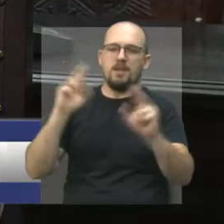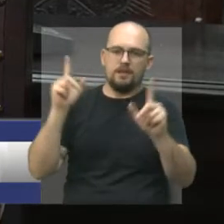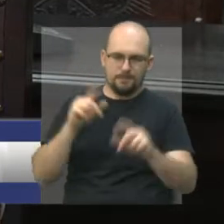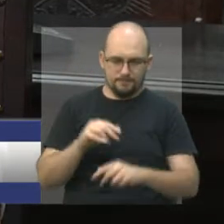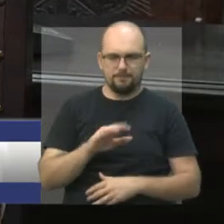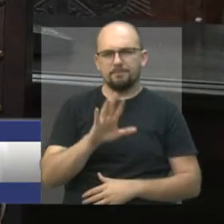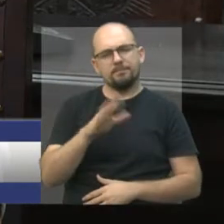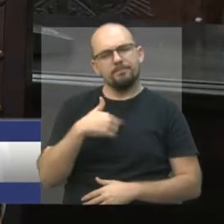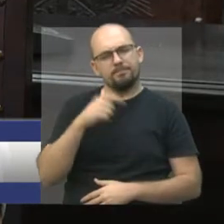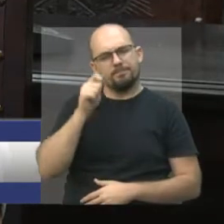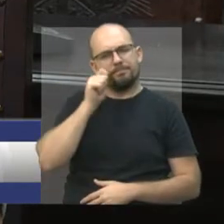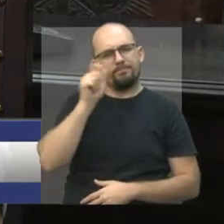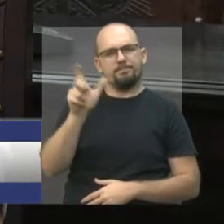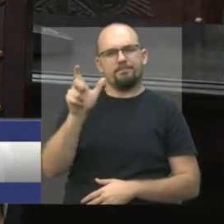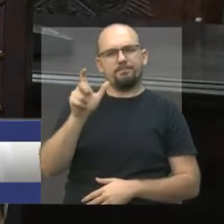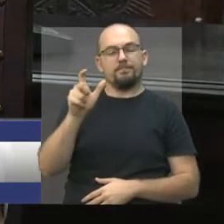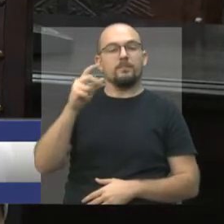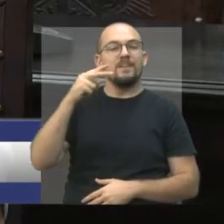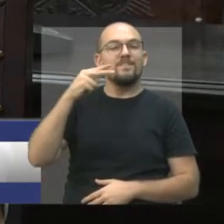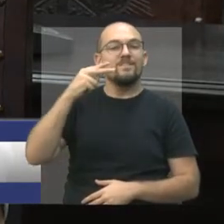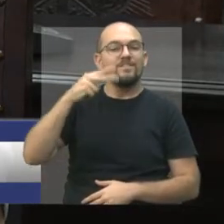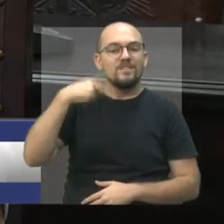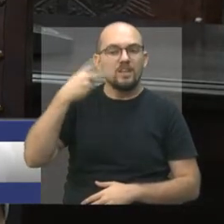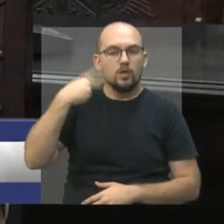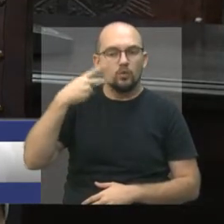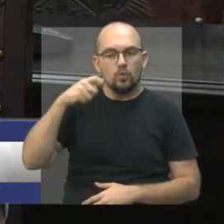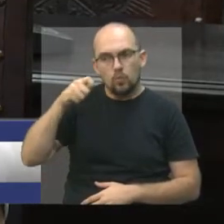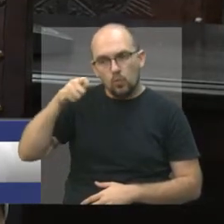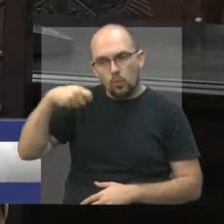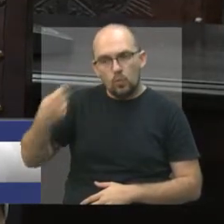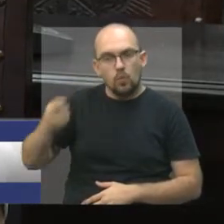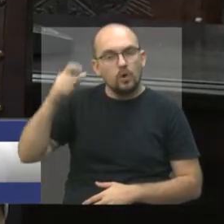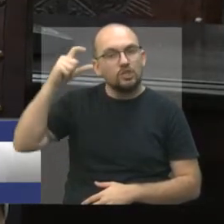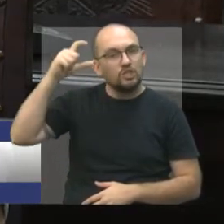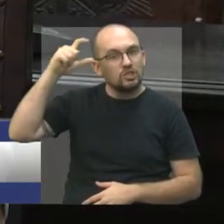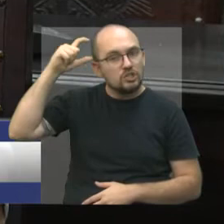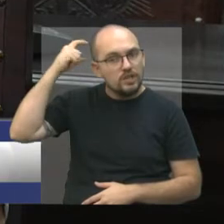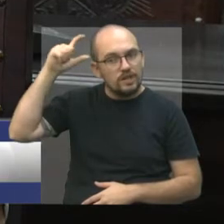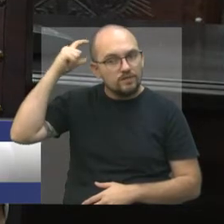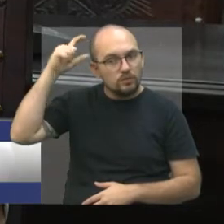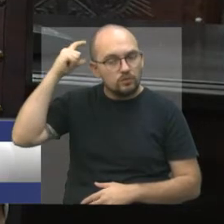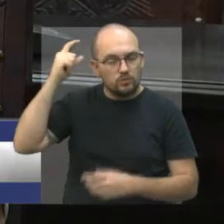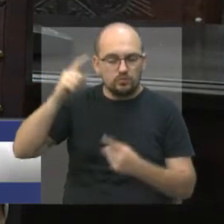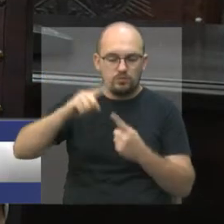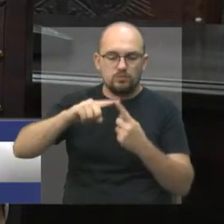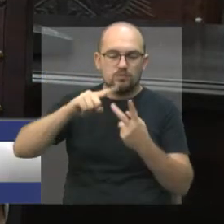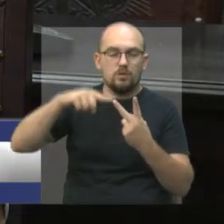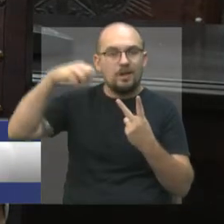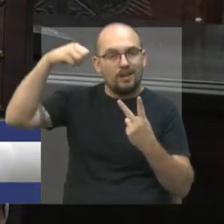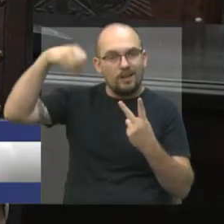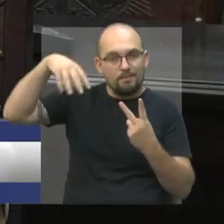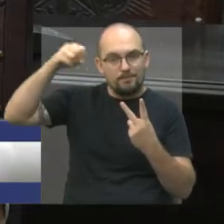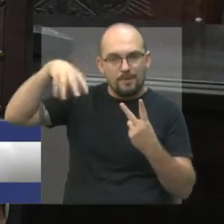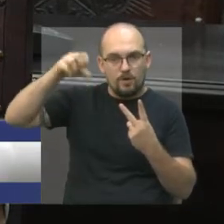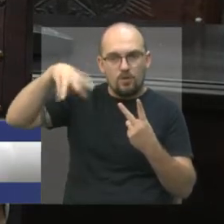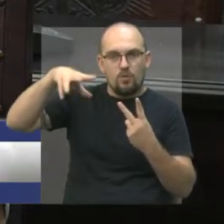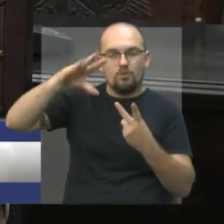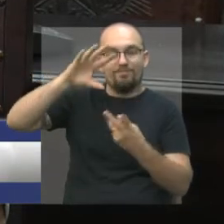o vereador Jefferson Vieira e o vereador Lampião são membros desta